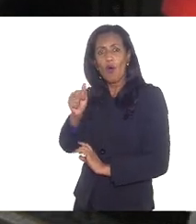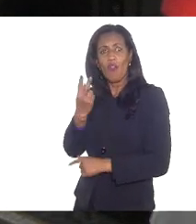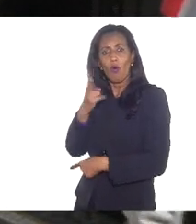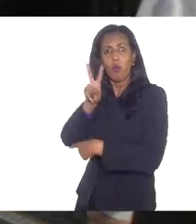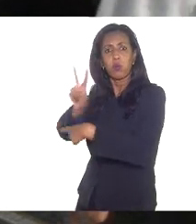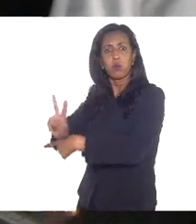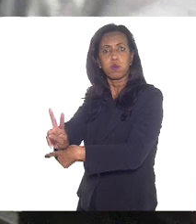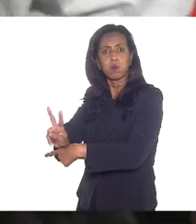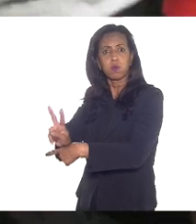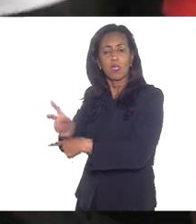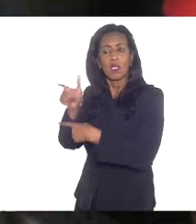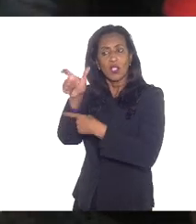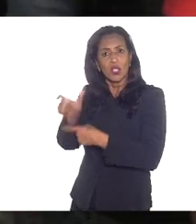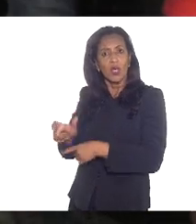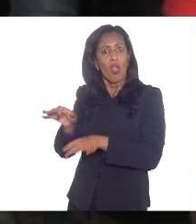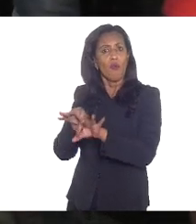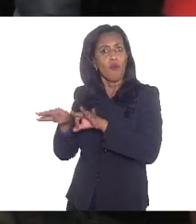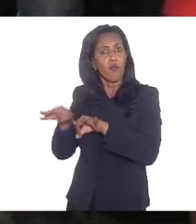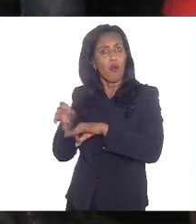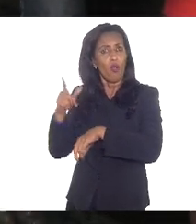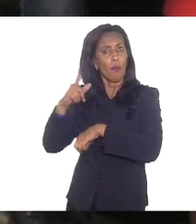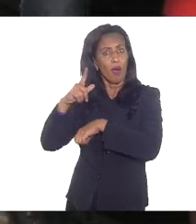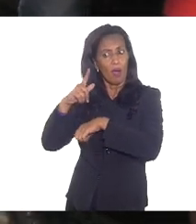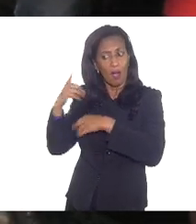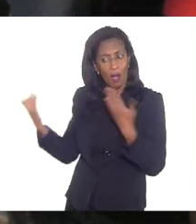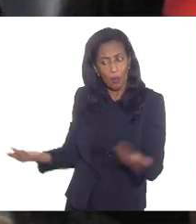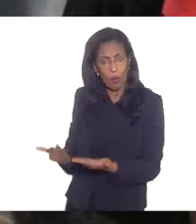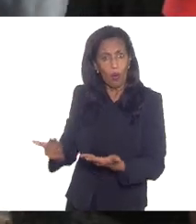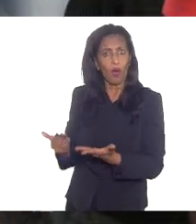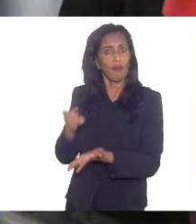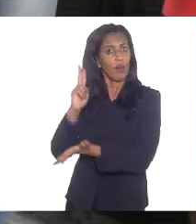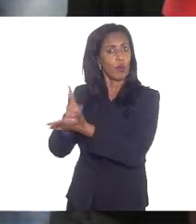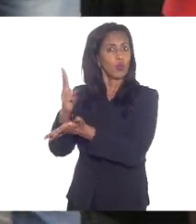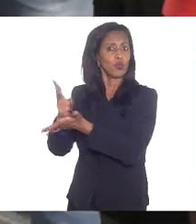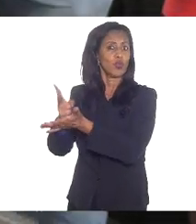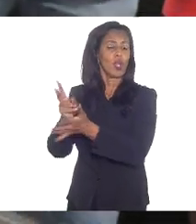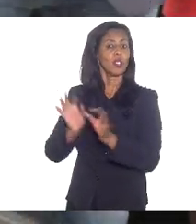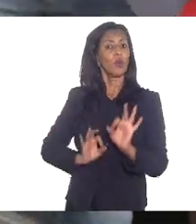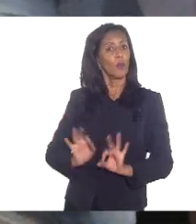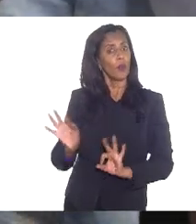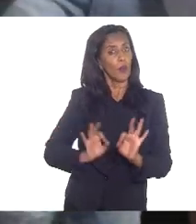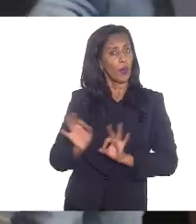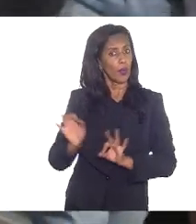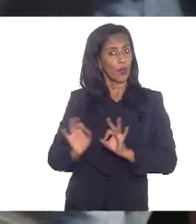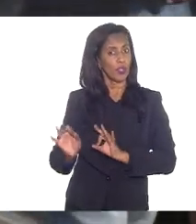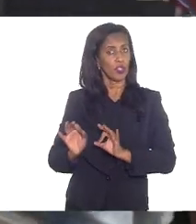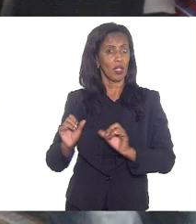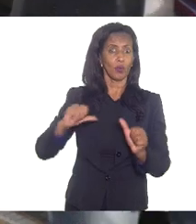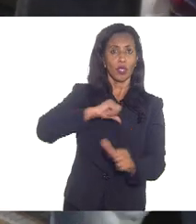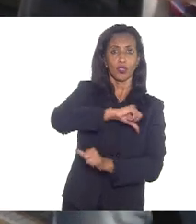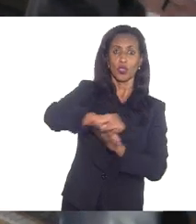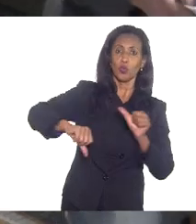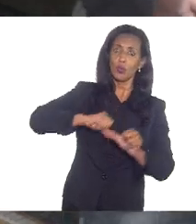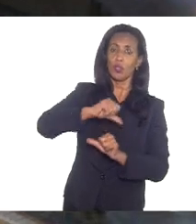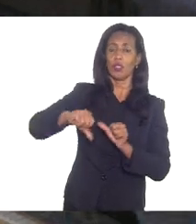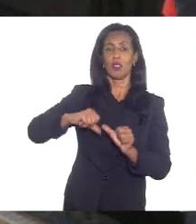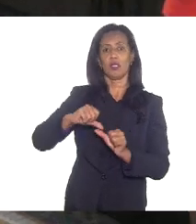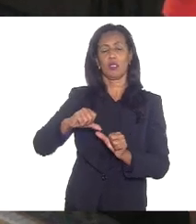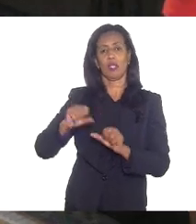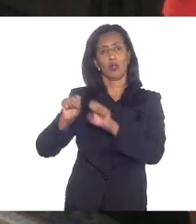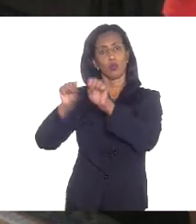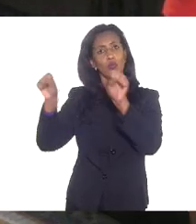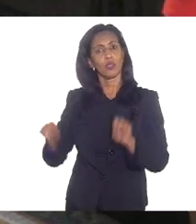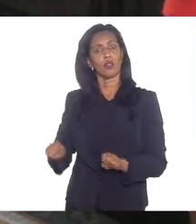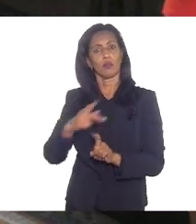Apenas uma salvaguarda de que as condições atuais serão mantidas. Porque um projeto específico sobre isso é um projeto de mudança no sistema previdenciário. Não é isso que a